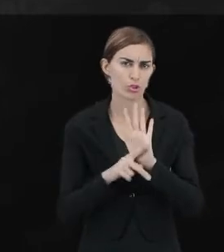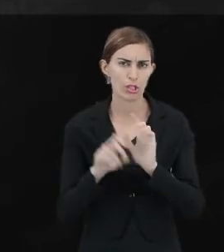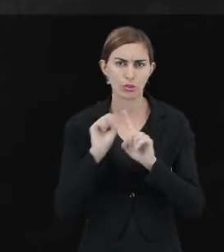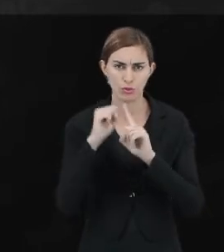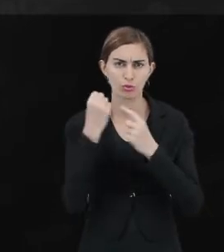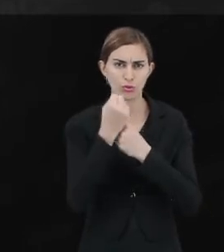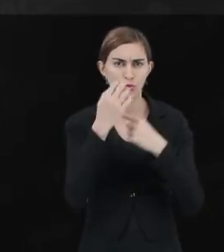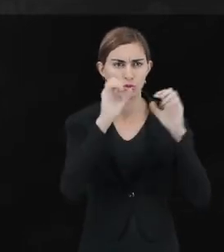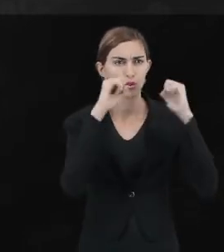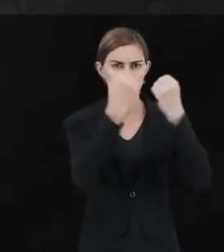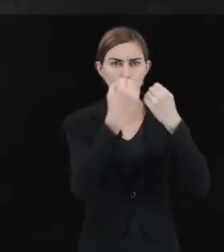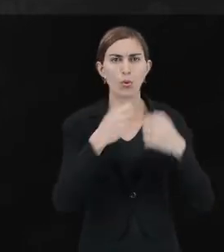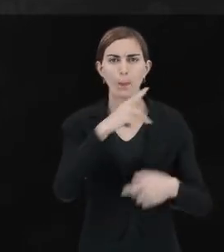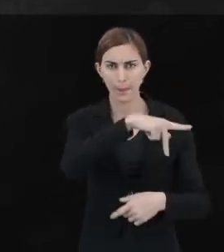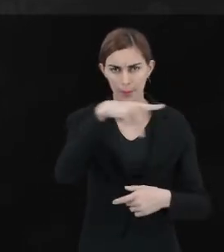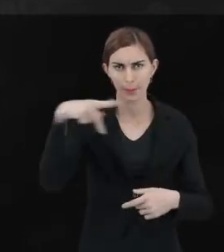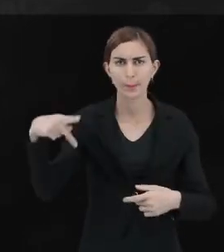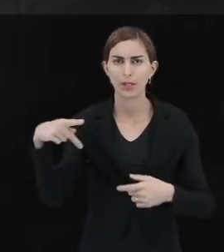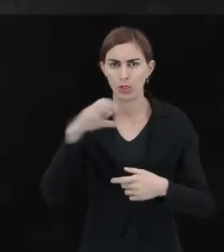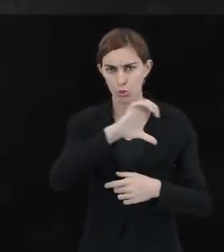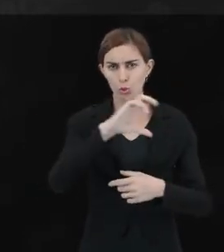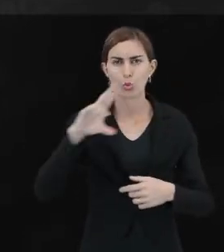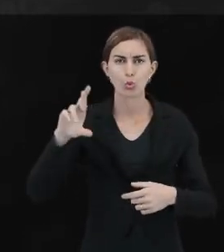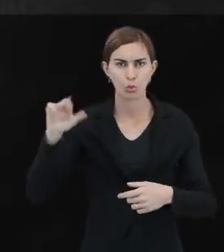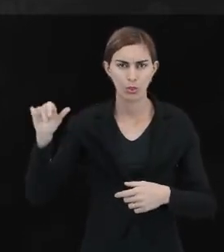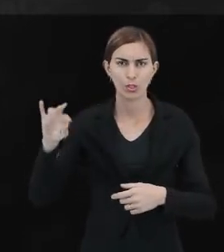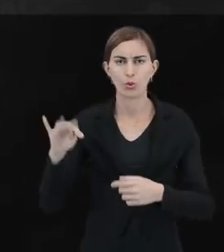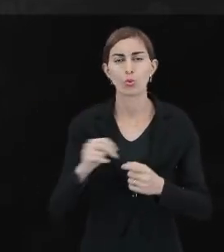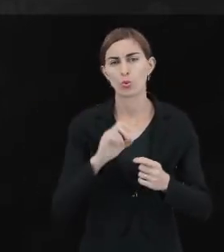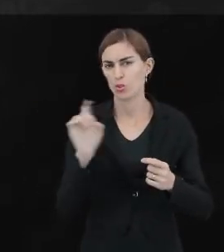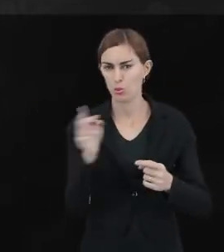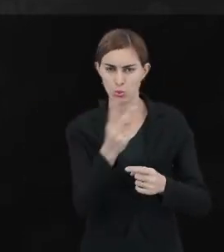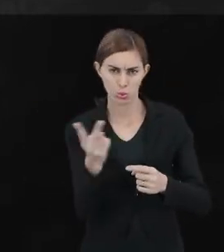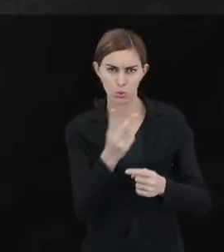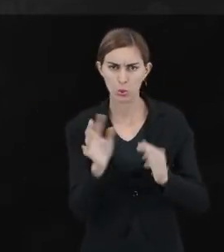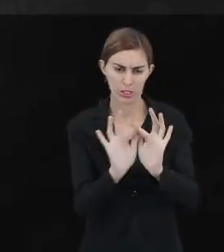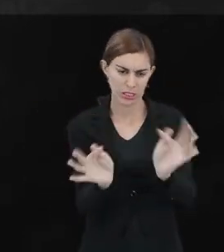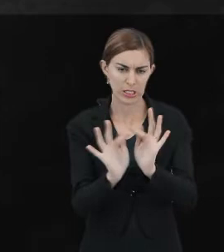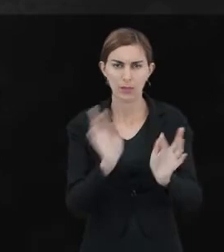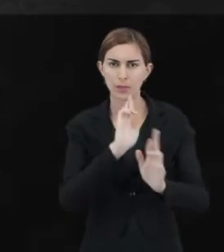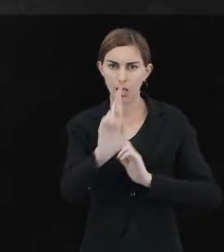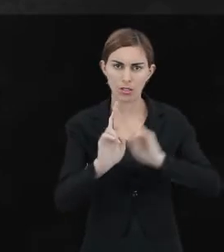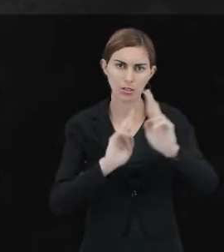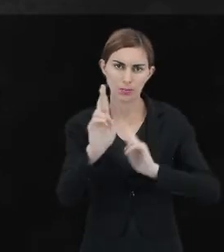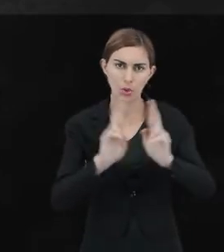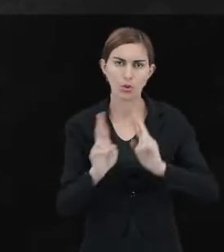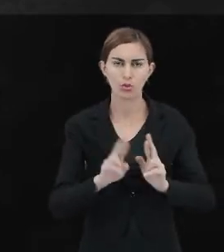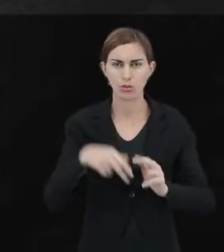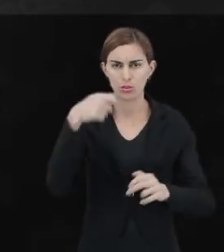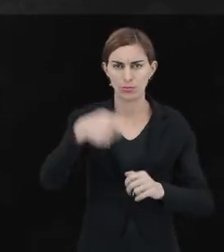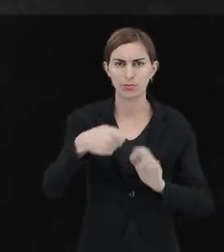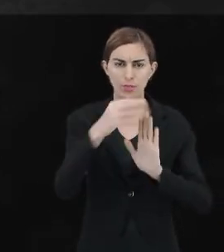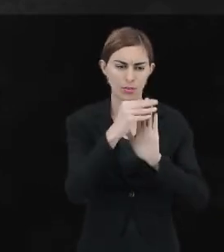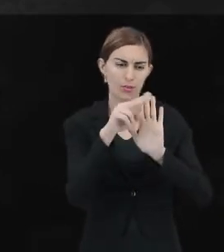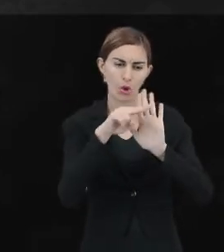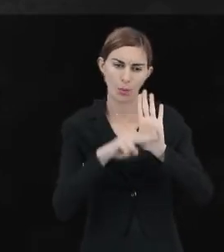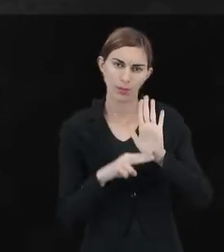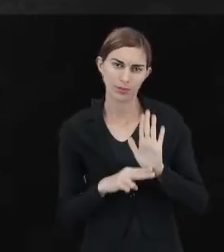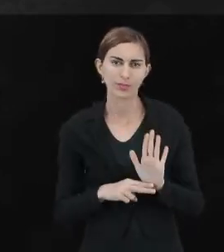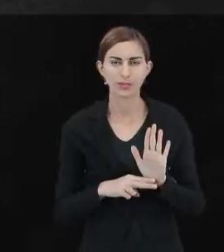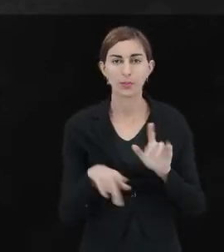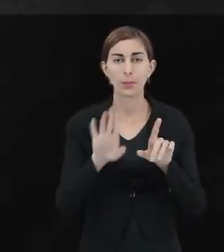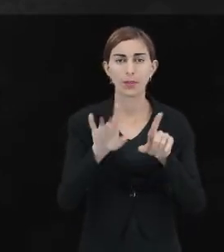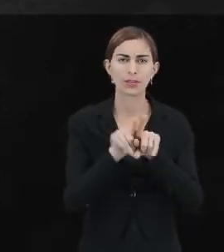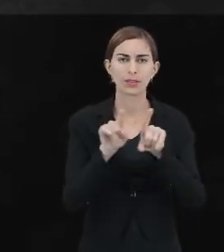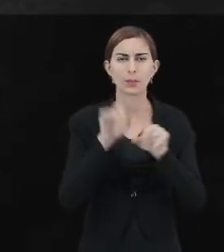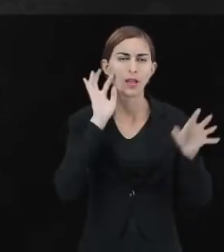projetos societários. O PPP e o currículo não são, portanto, simples resposta às determinações normativas,